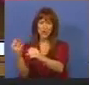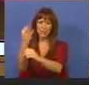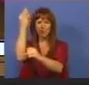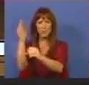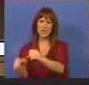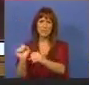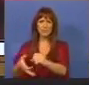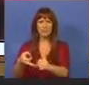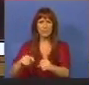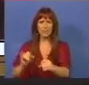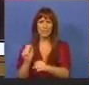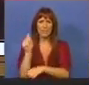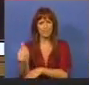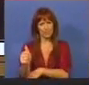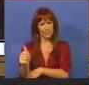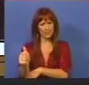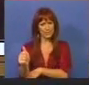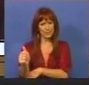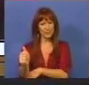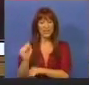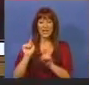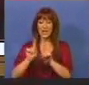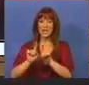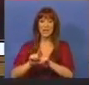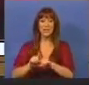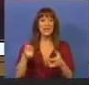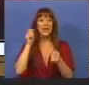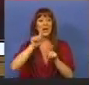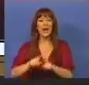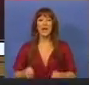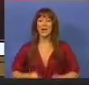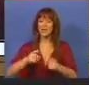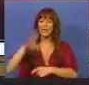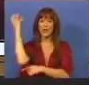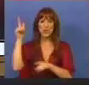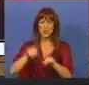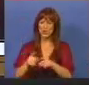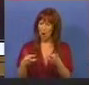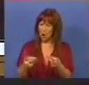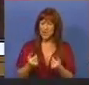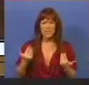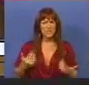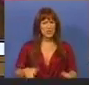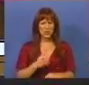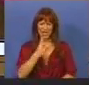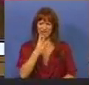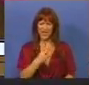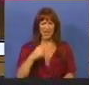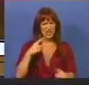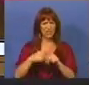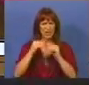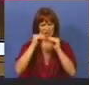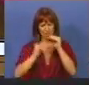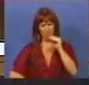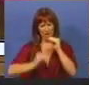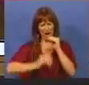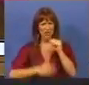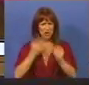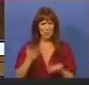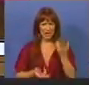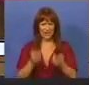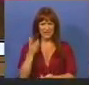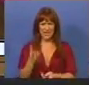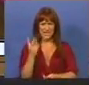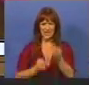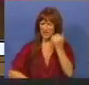0,2% do produto. Para quem ia investir na cultura, o seu orçamento é hoje 3 vezes menor do que há 3